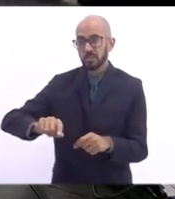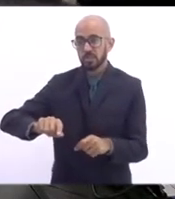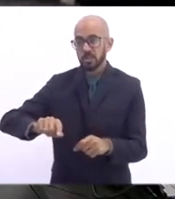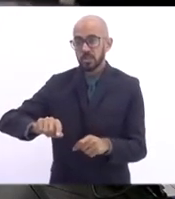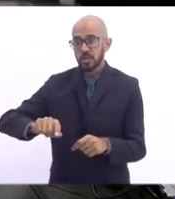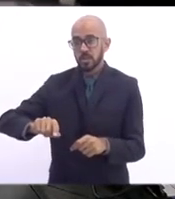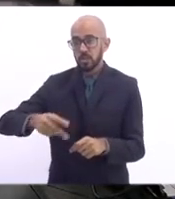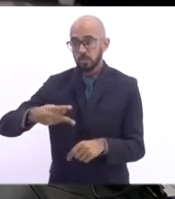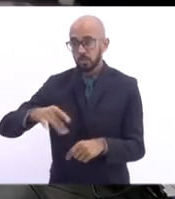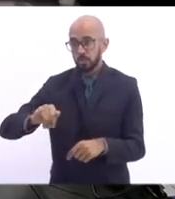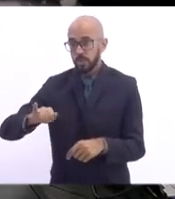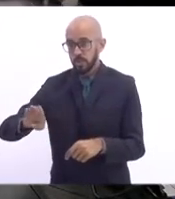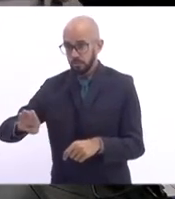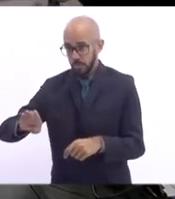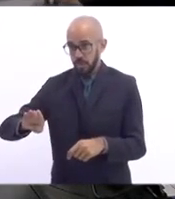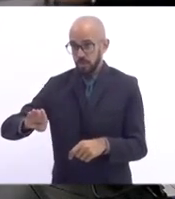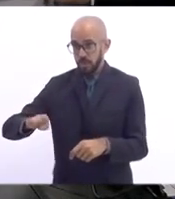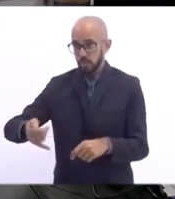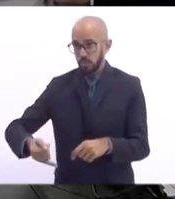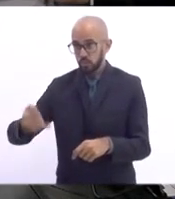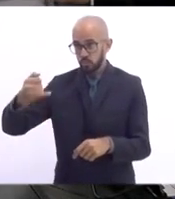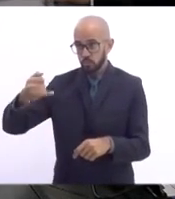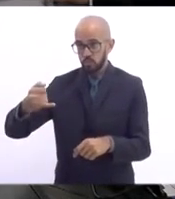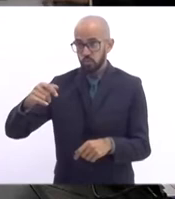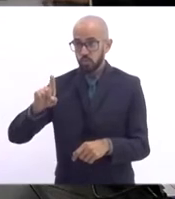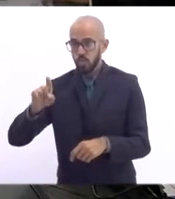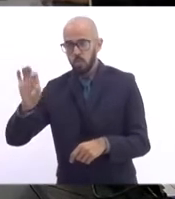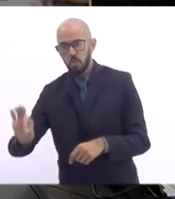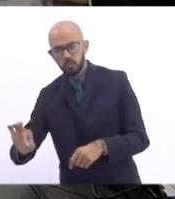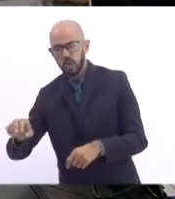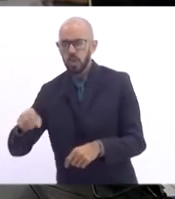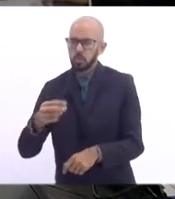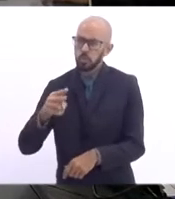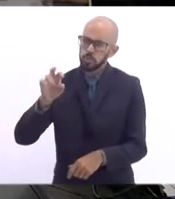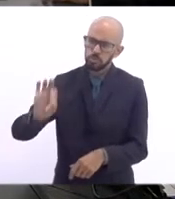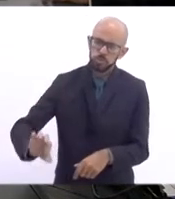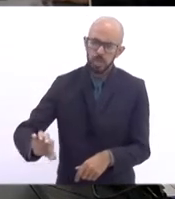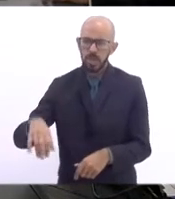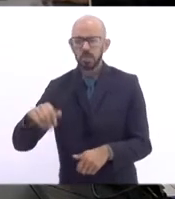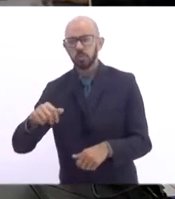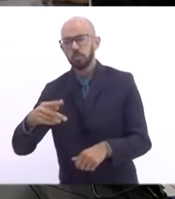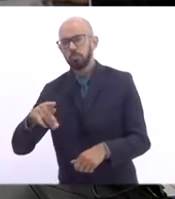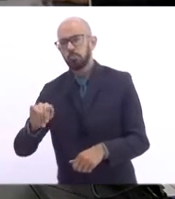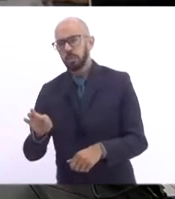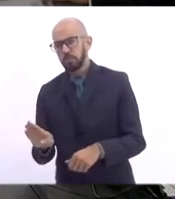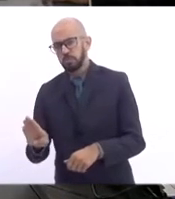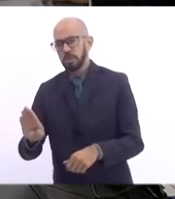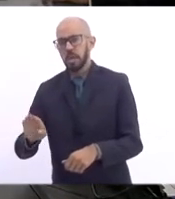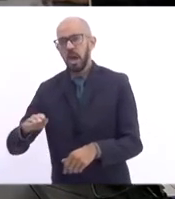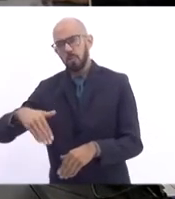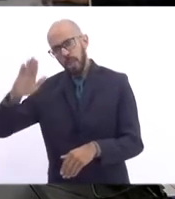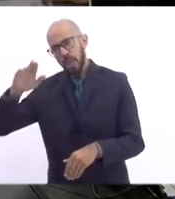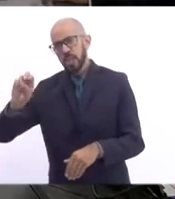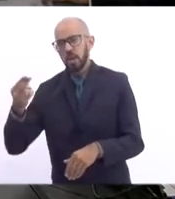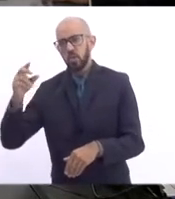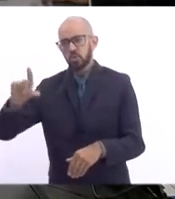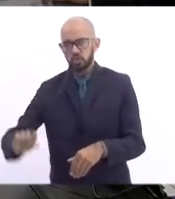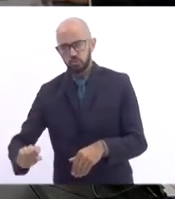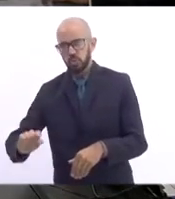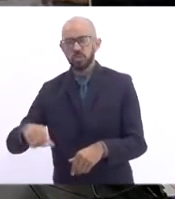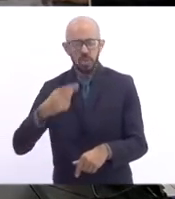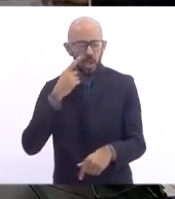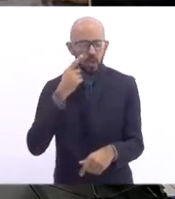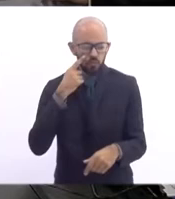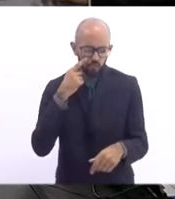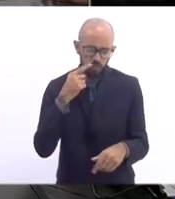do PIB da do juros etc um por cento dois por cento PIB cresce o PIB decresceu vir aqui as primeiros